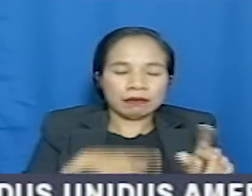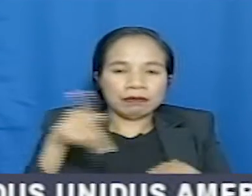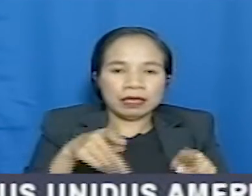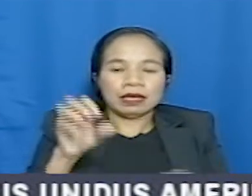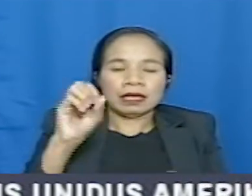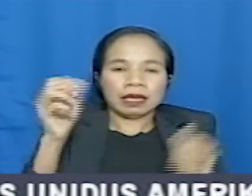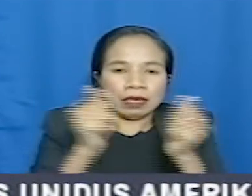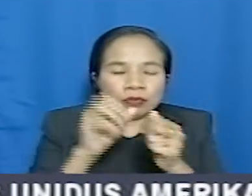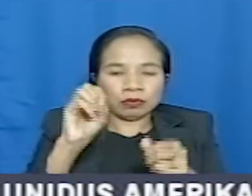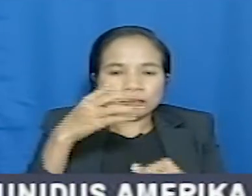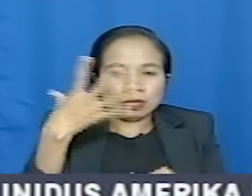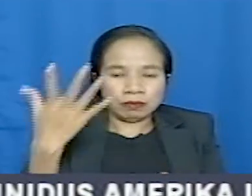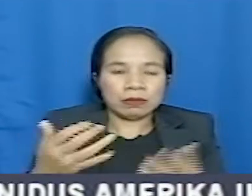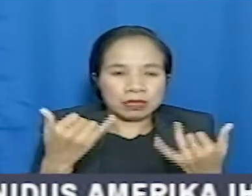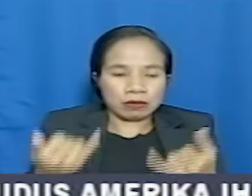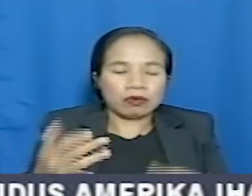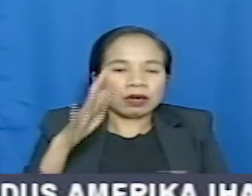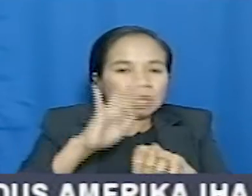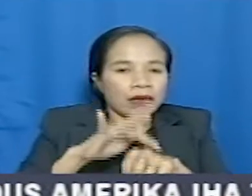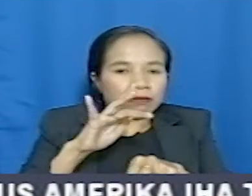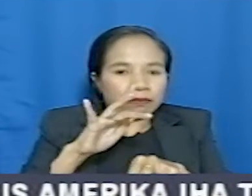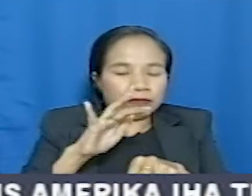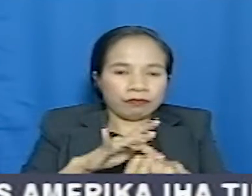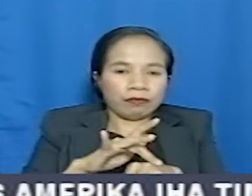agora afeta ba